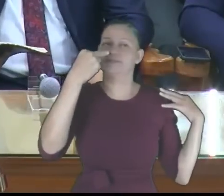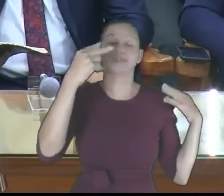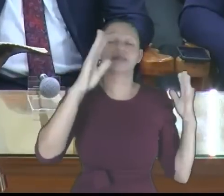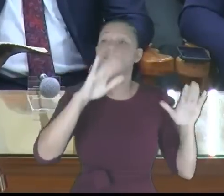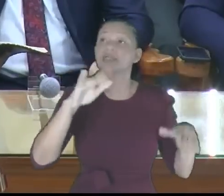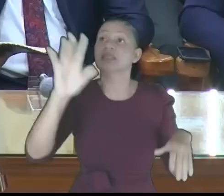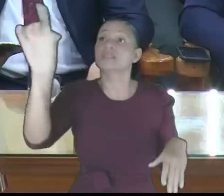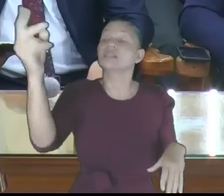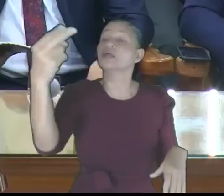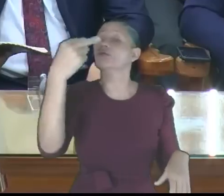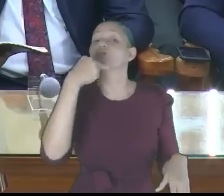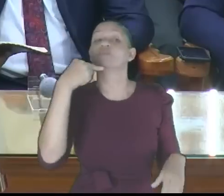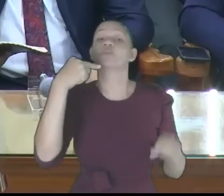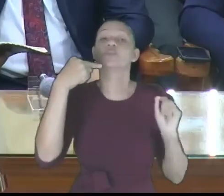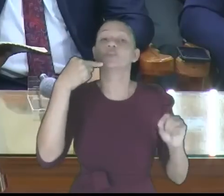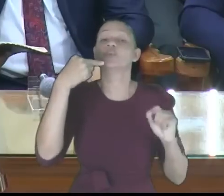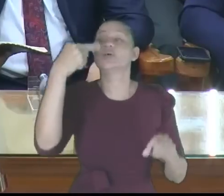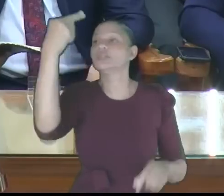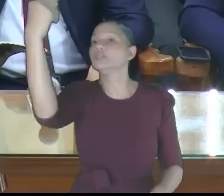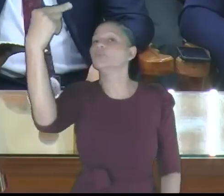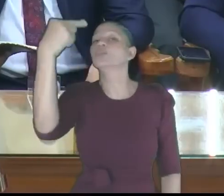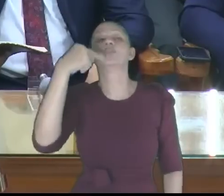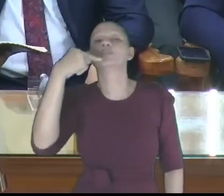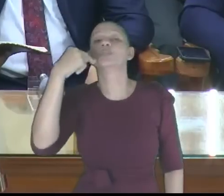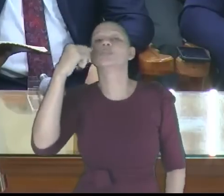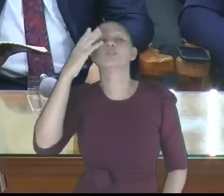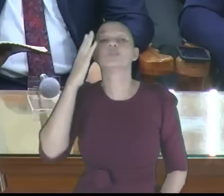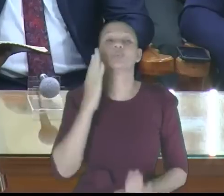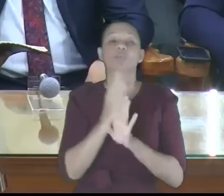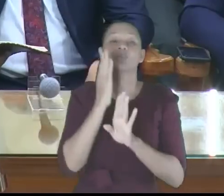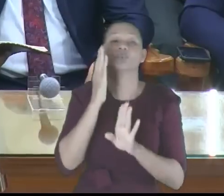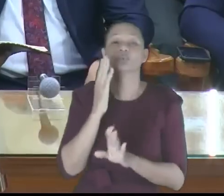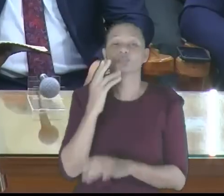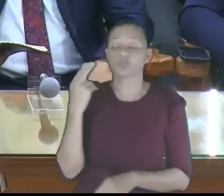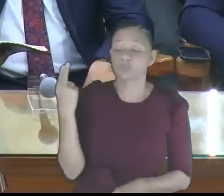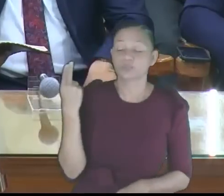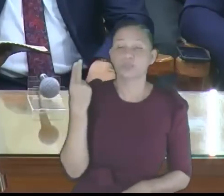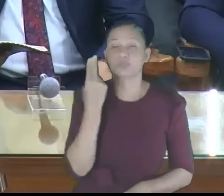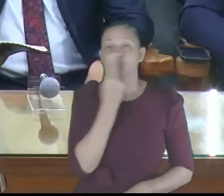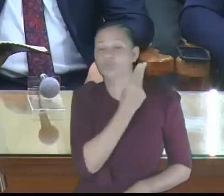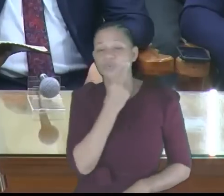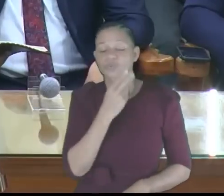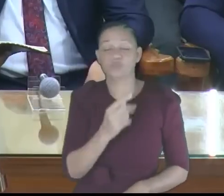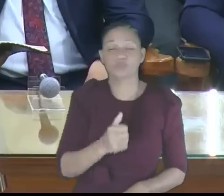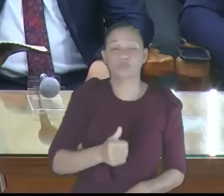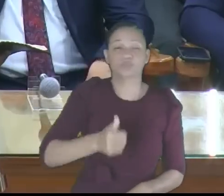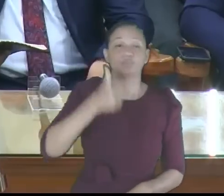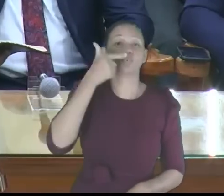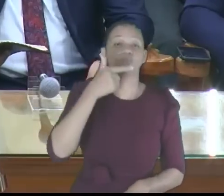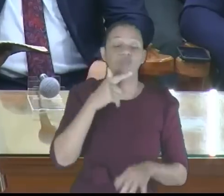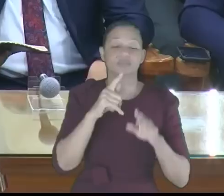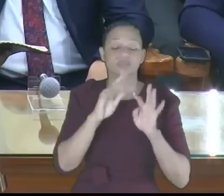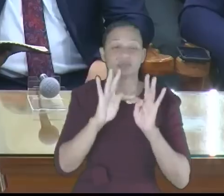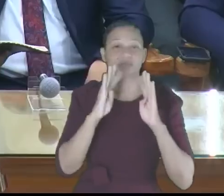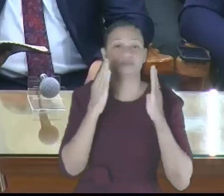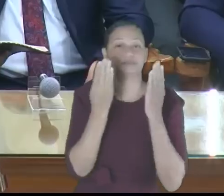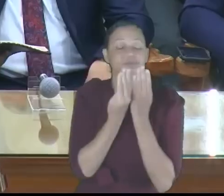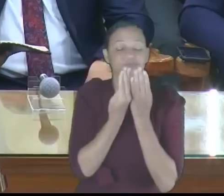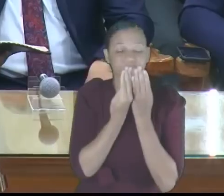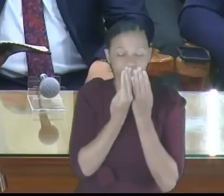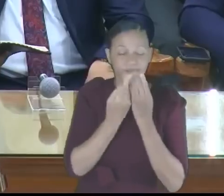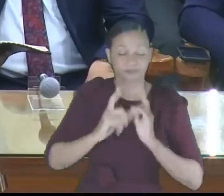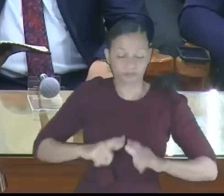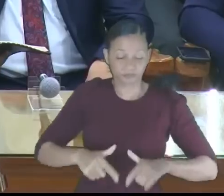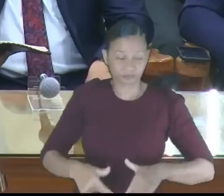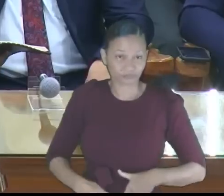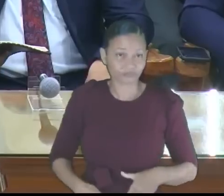quem era que Deus via em Arão? Quem era que Deus via em Arão? O nome das 12 tribos de Israel, lavrada